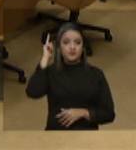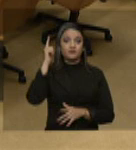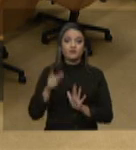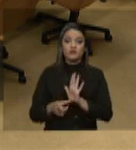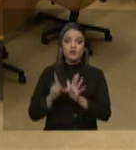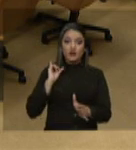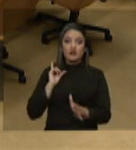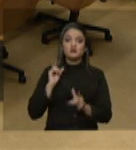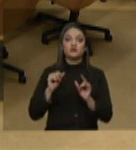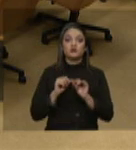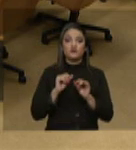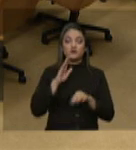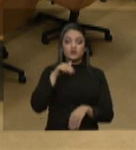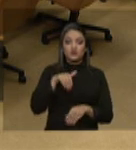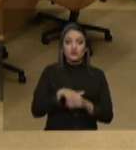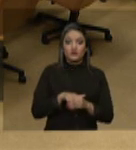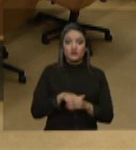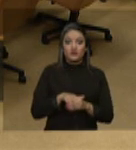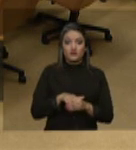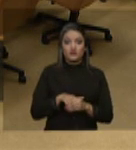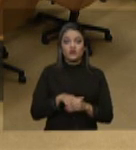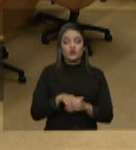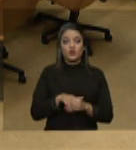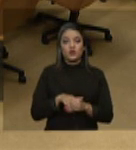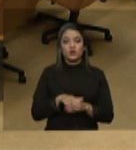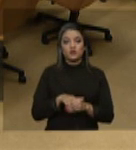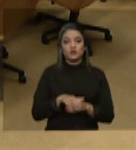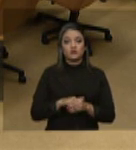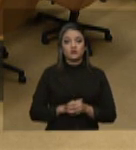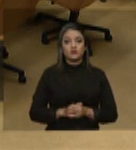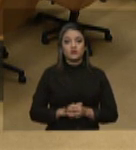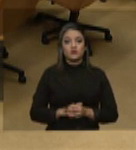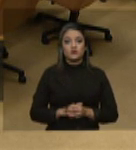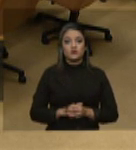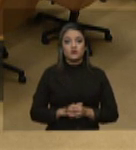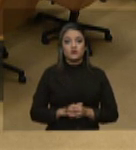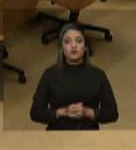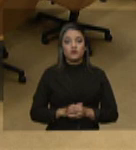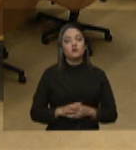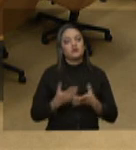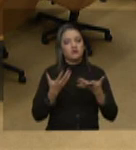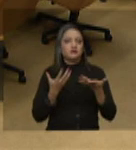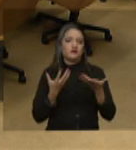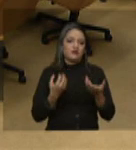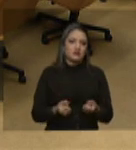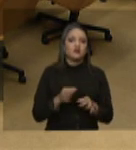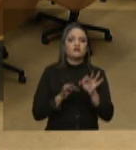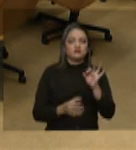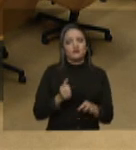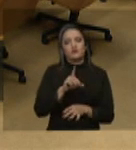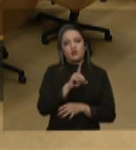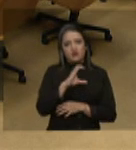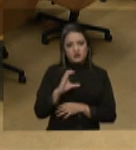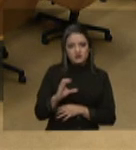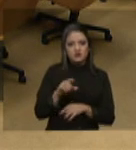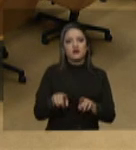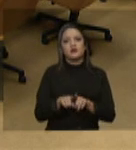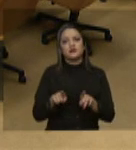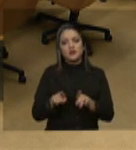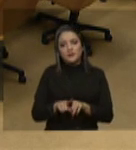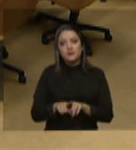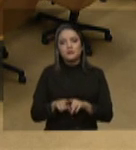inicialmente o voto só para o efeito de da parte dispositivo é que eu tava conhecendo a descer e voltar para julgar para ser uma improcedente